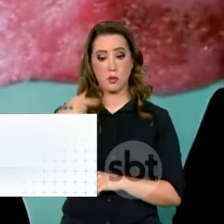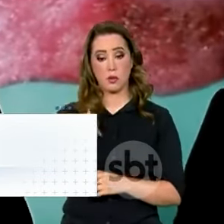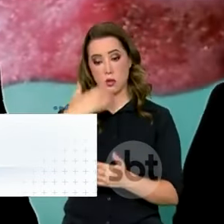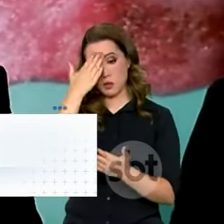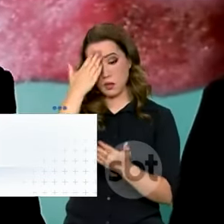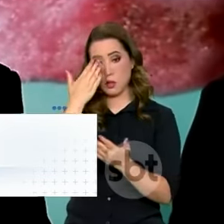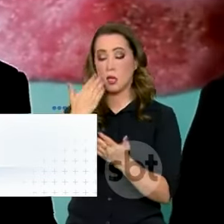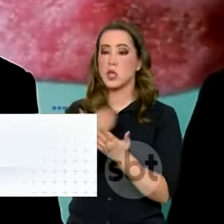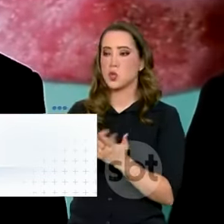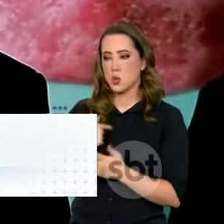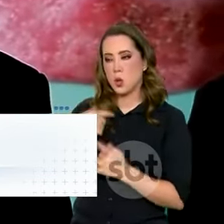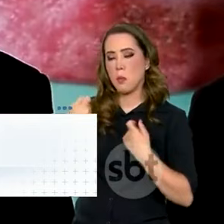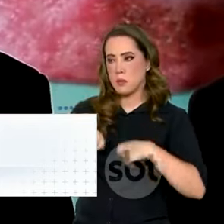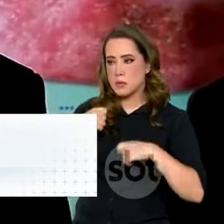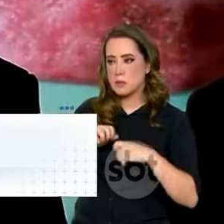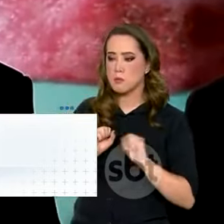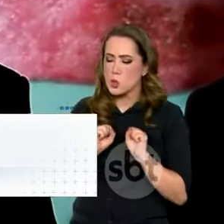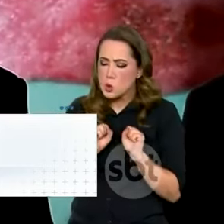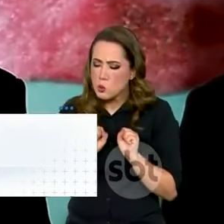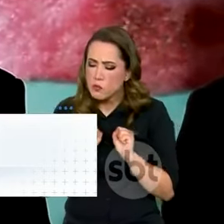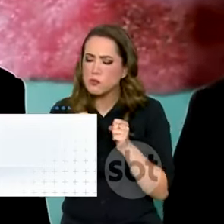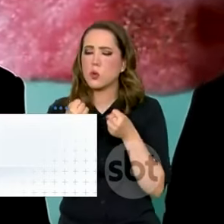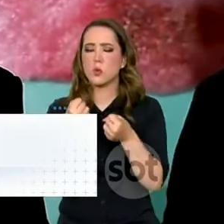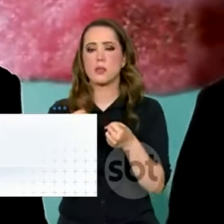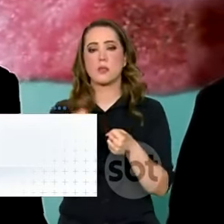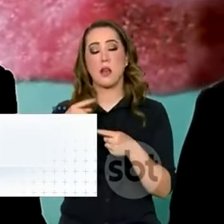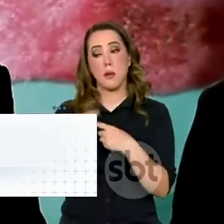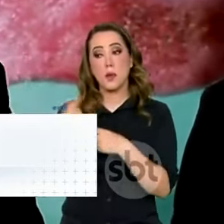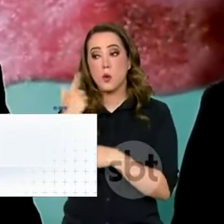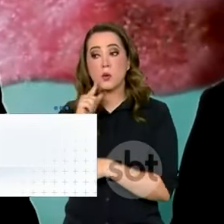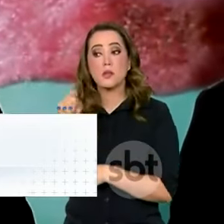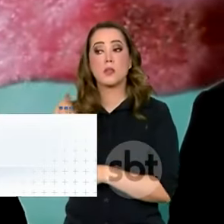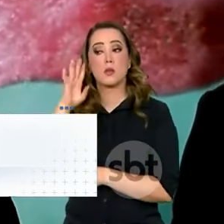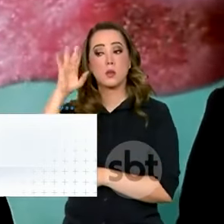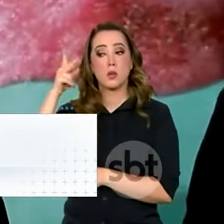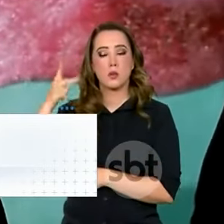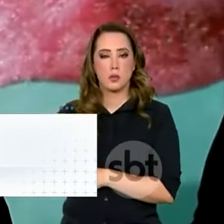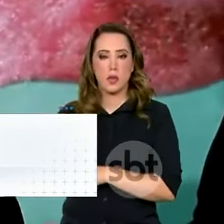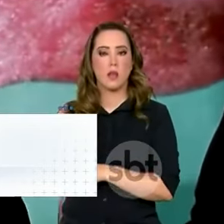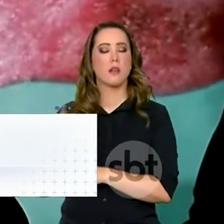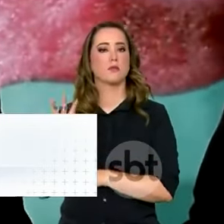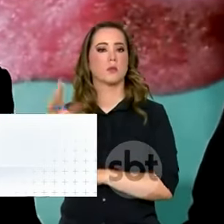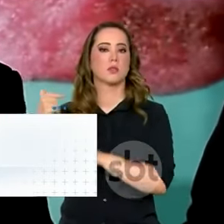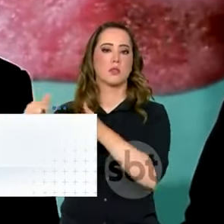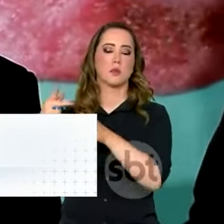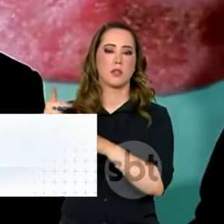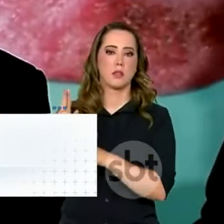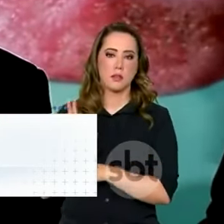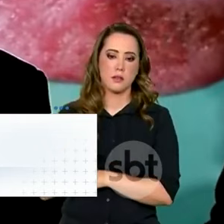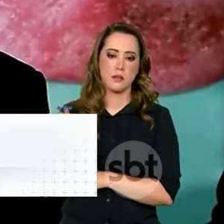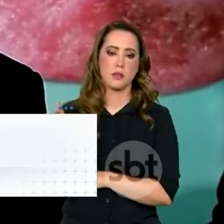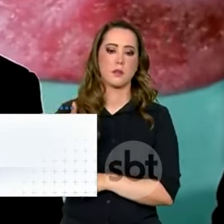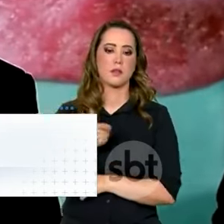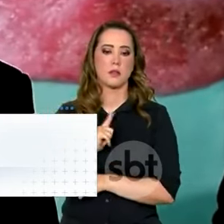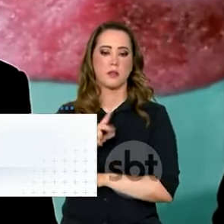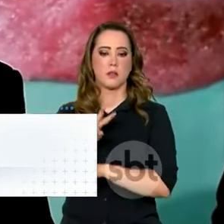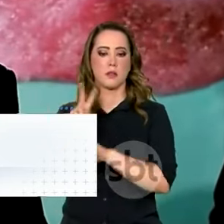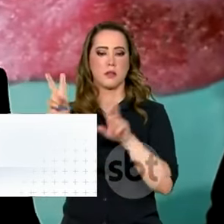que terei que me desdobrar muito para poder fazer com que os seus sonhos, seu trabalho e suas realizações se perpetuem